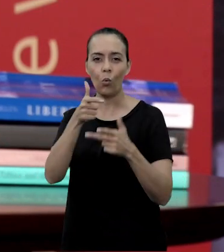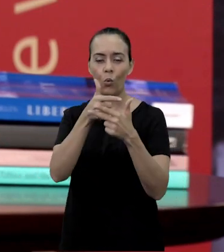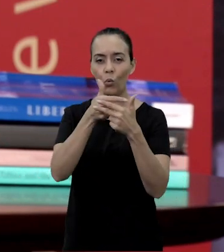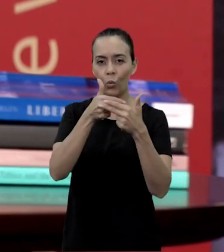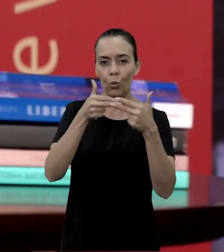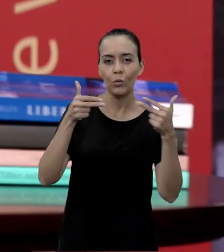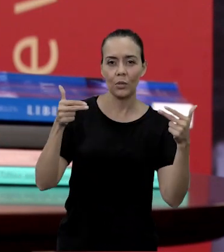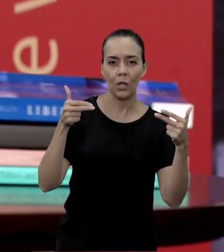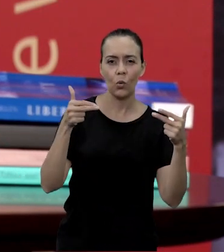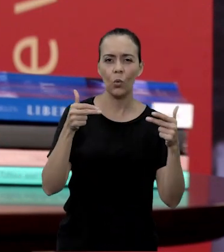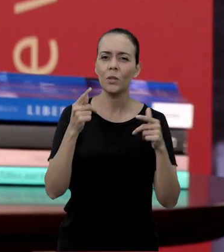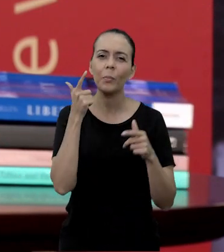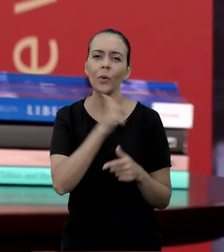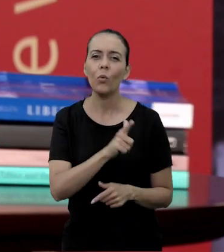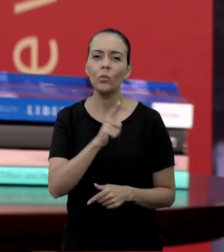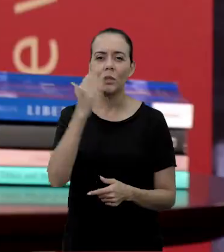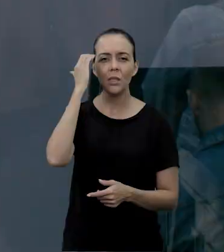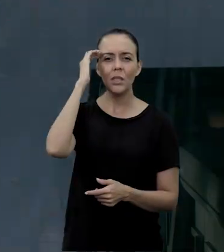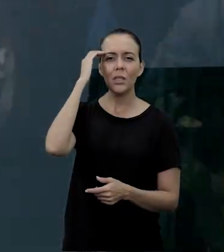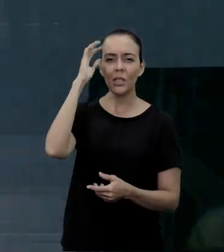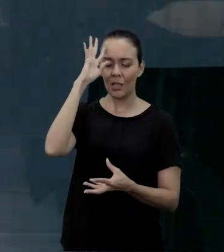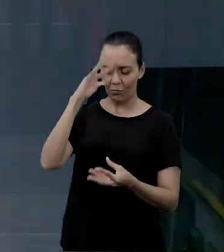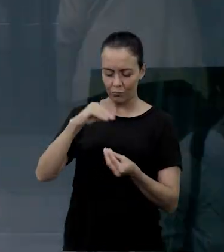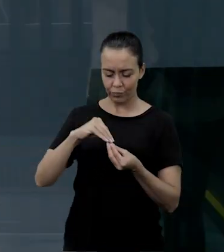ourselves, nos entender.